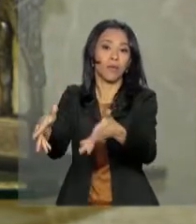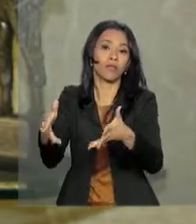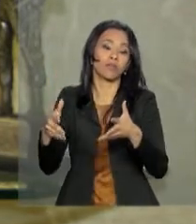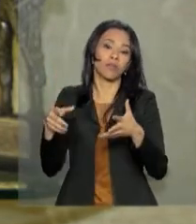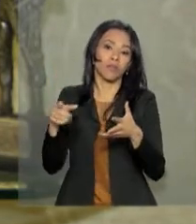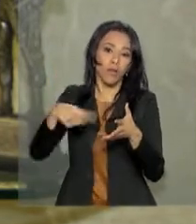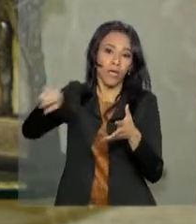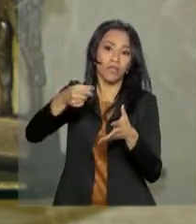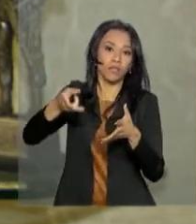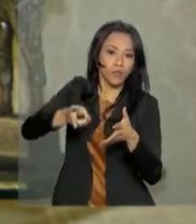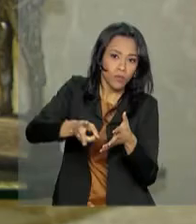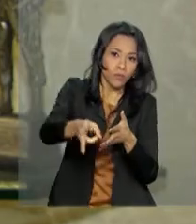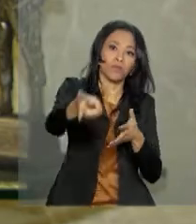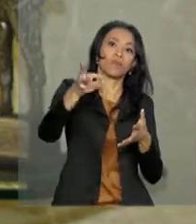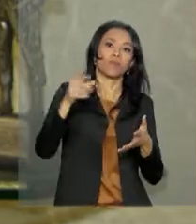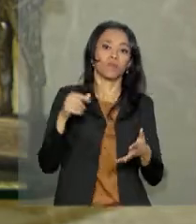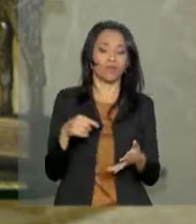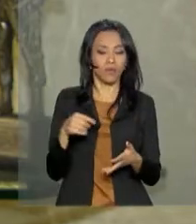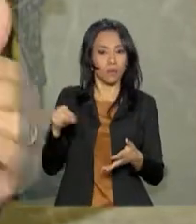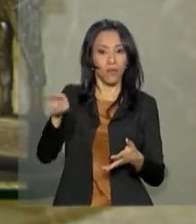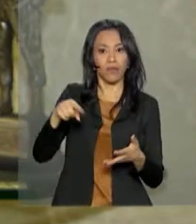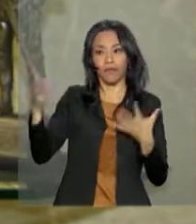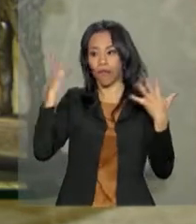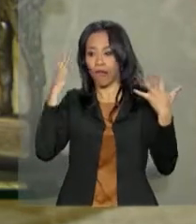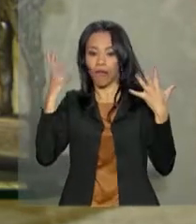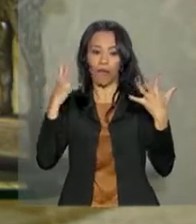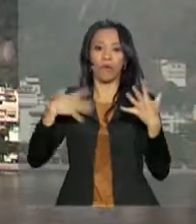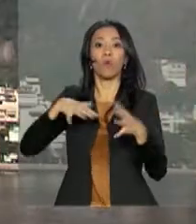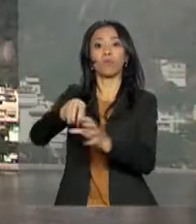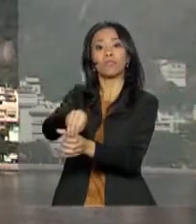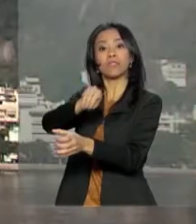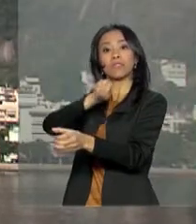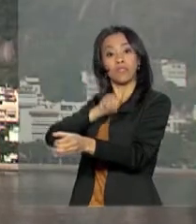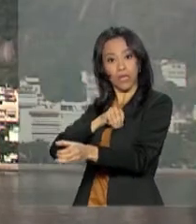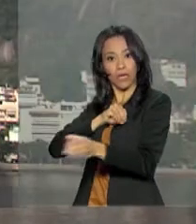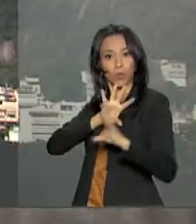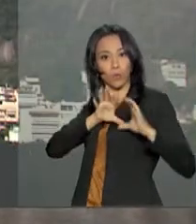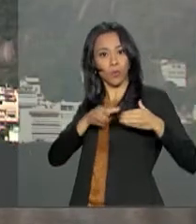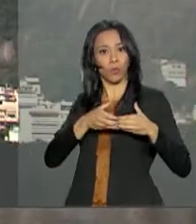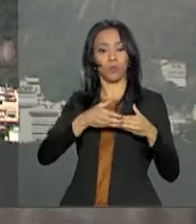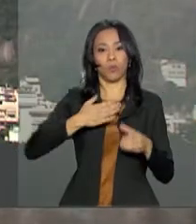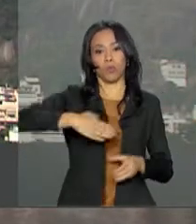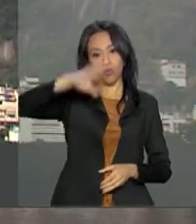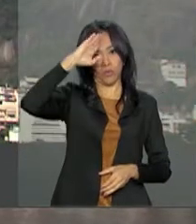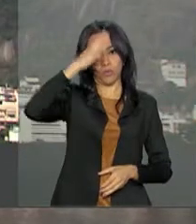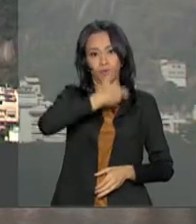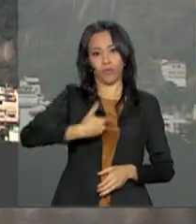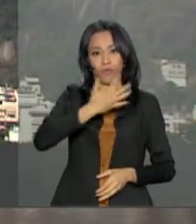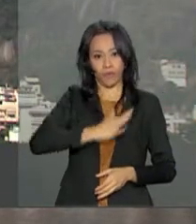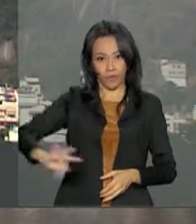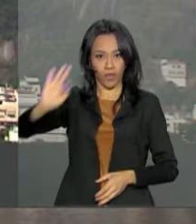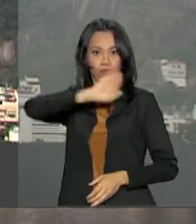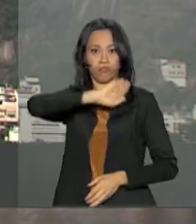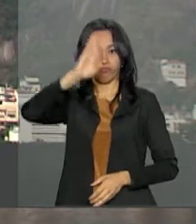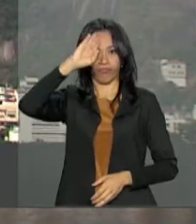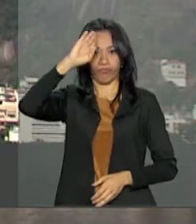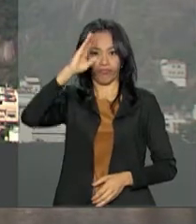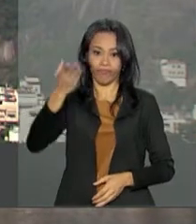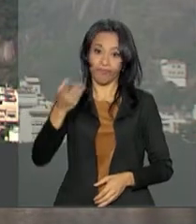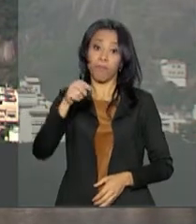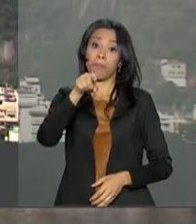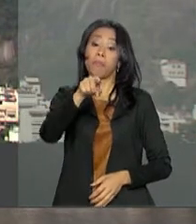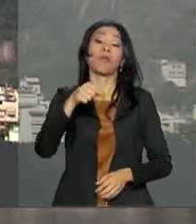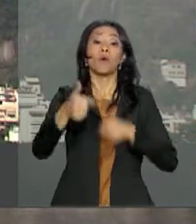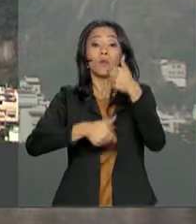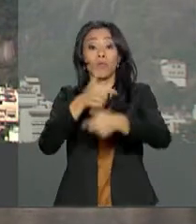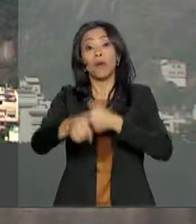não ficarem perdidos quando nossa ele o legado da intervenção não fica restrito ao rio de janeiro